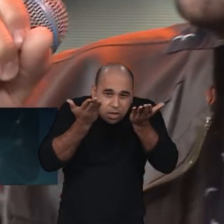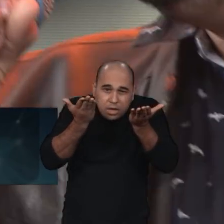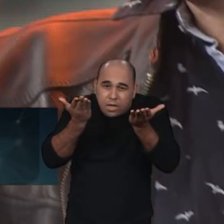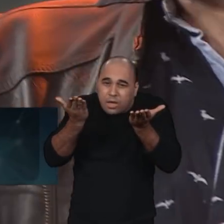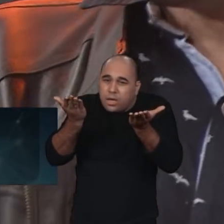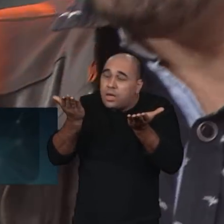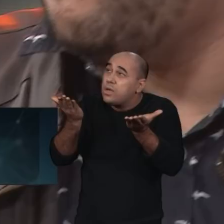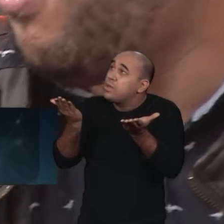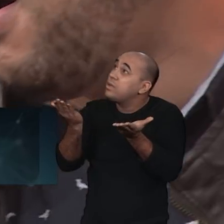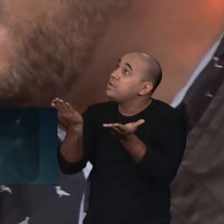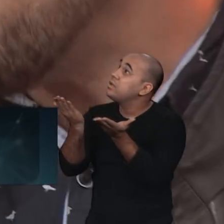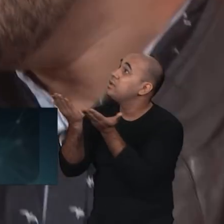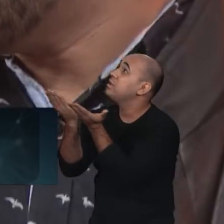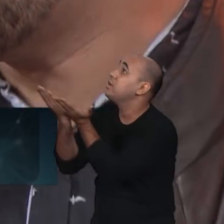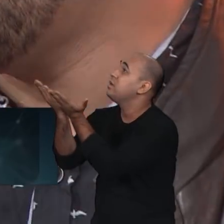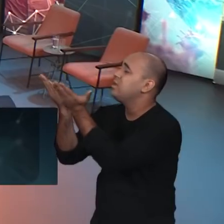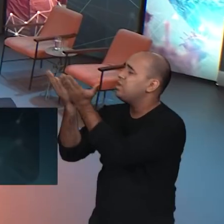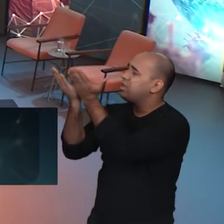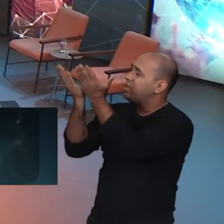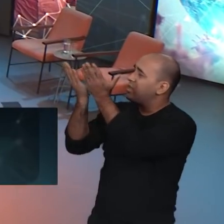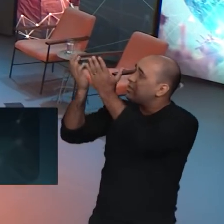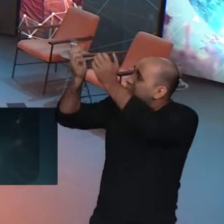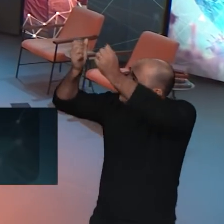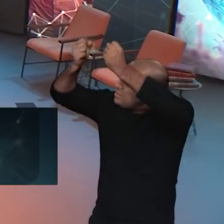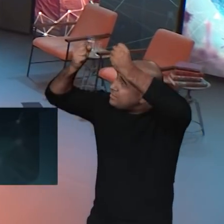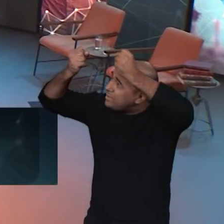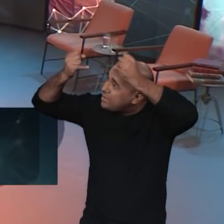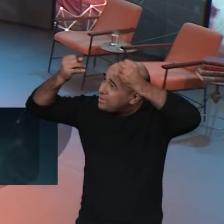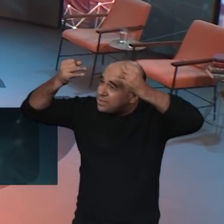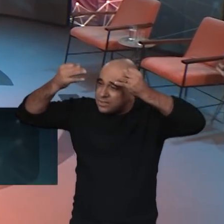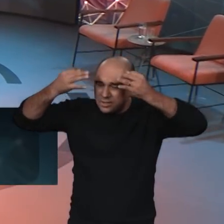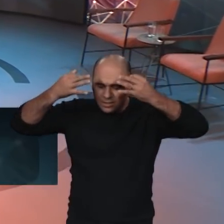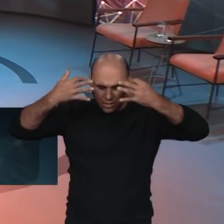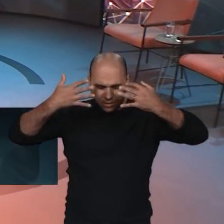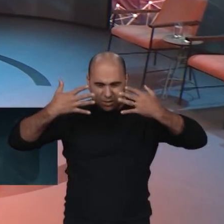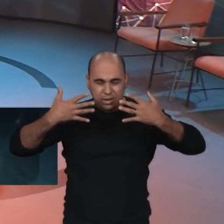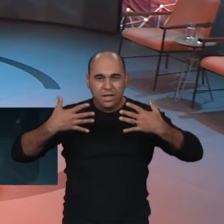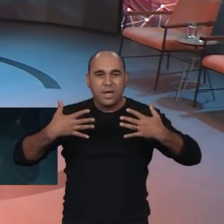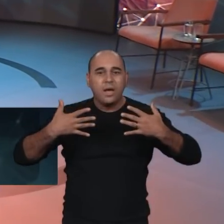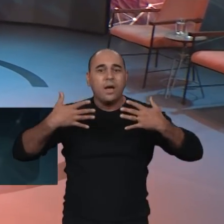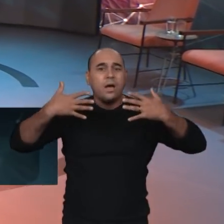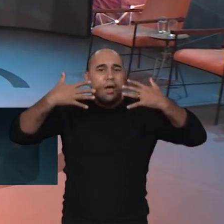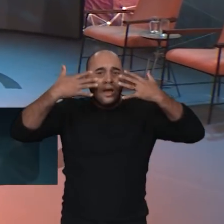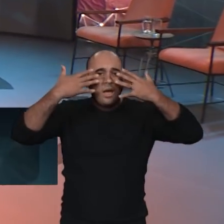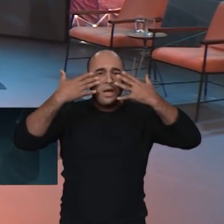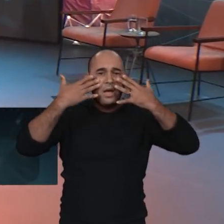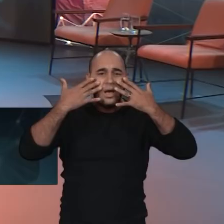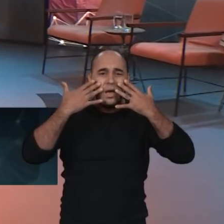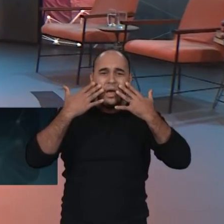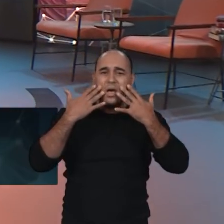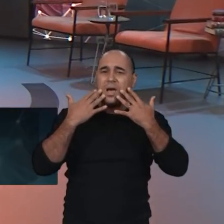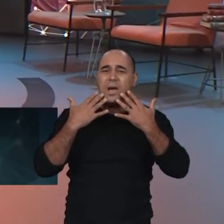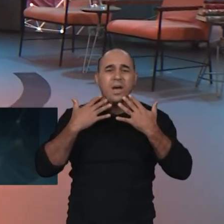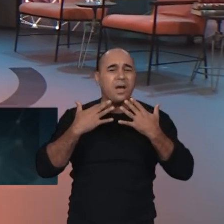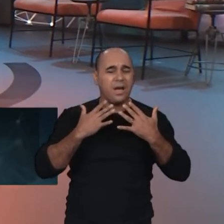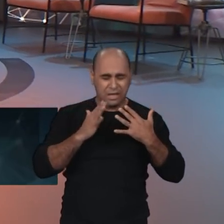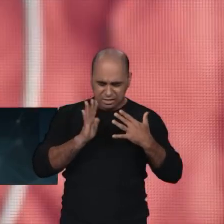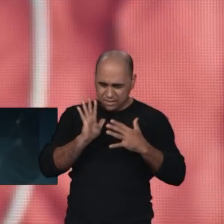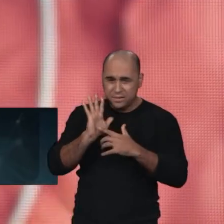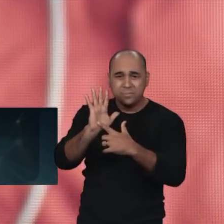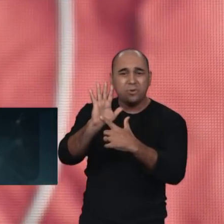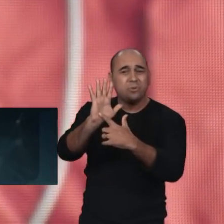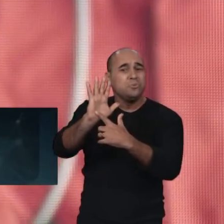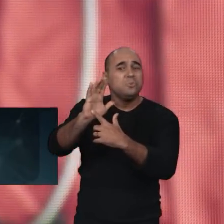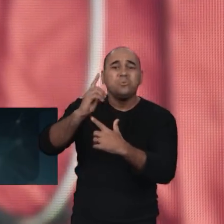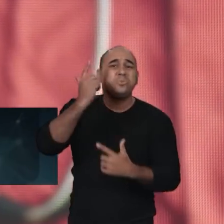em clamor. Chorando que eu disse não consigo, chorando que eu